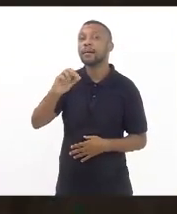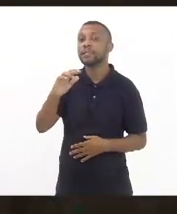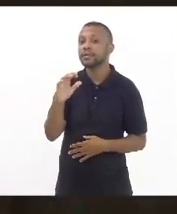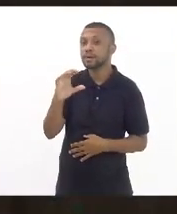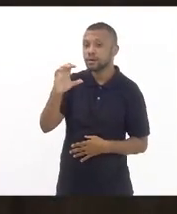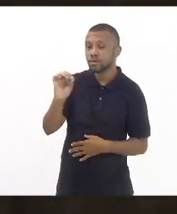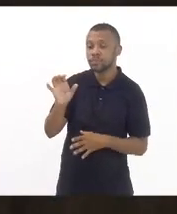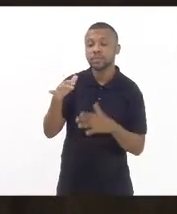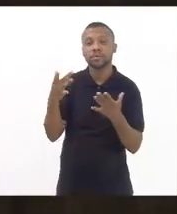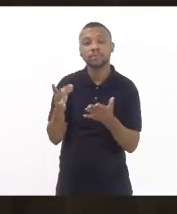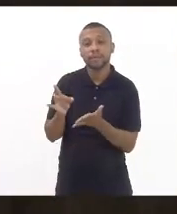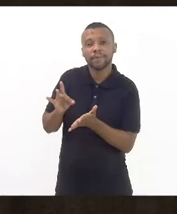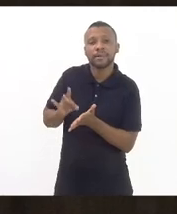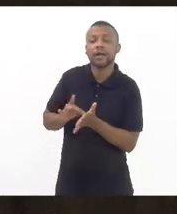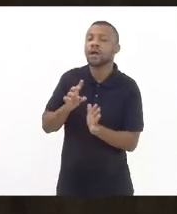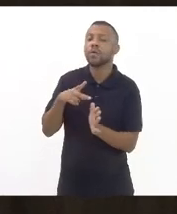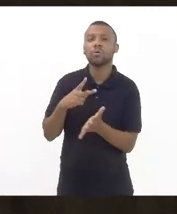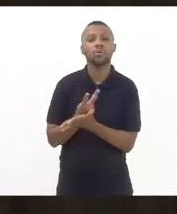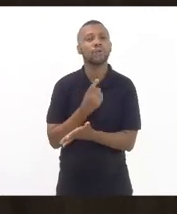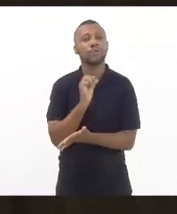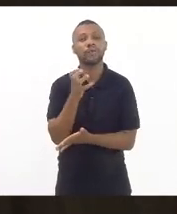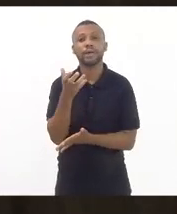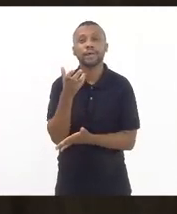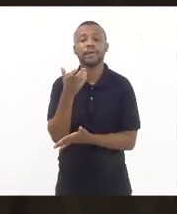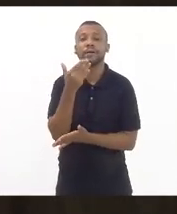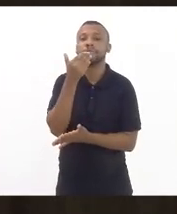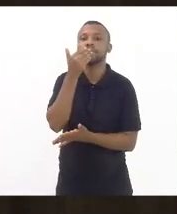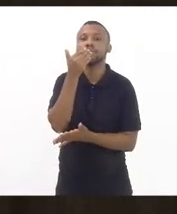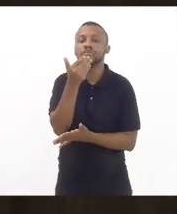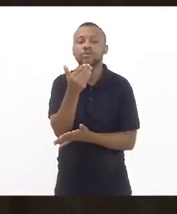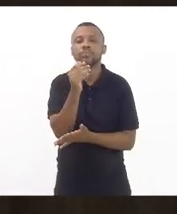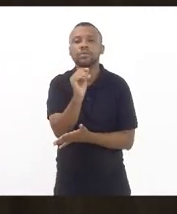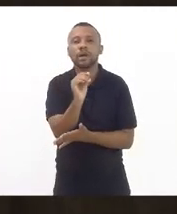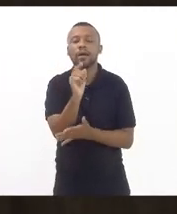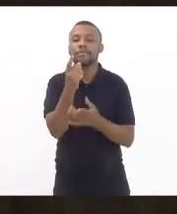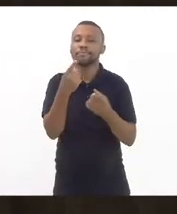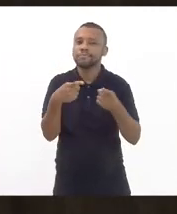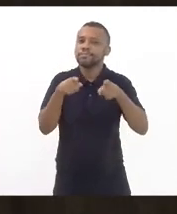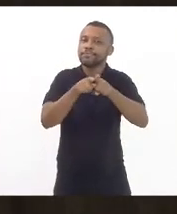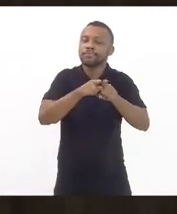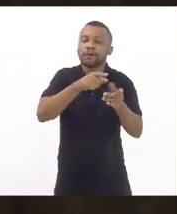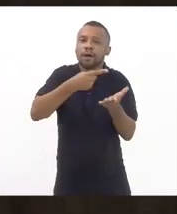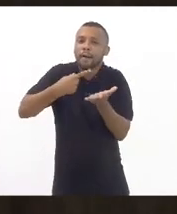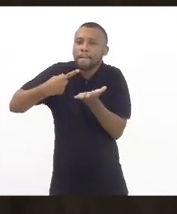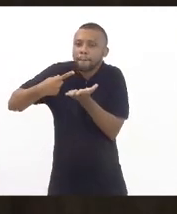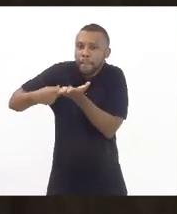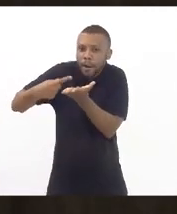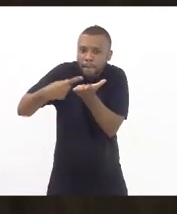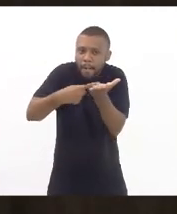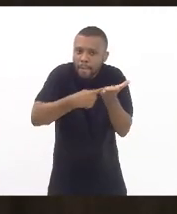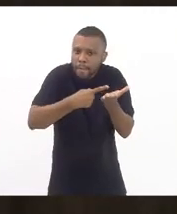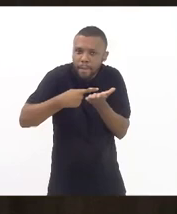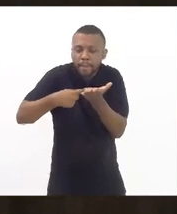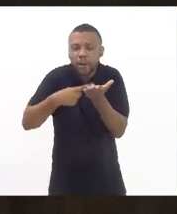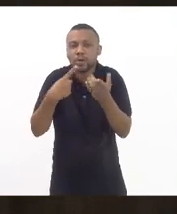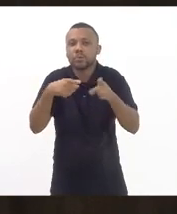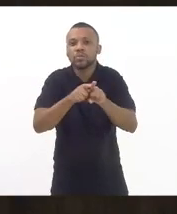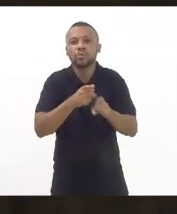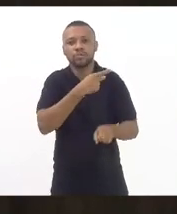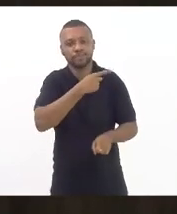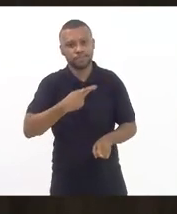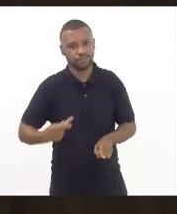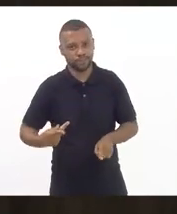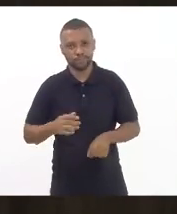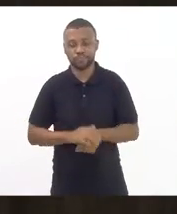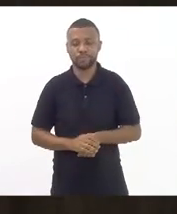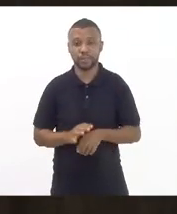Presidente, na verdade, eu queria formar um convencimento com Vossa Excelência e um pacto com Vossa Excelência. Eu não sou da